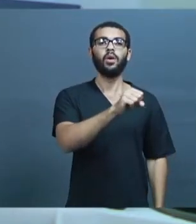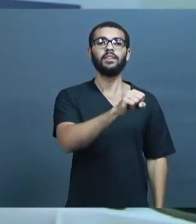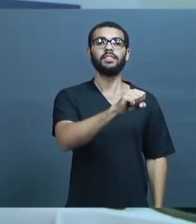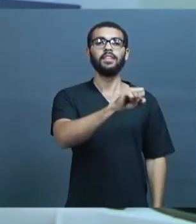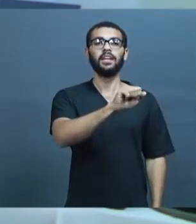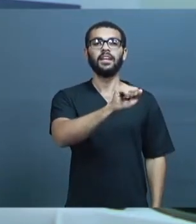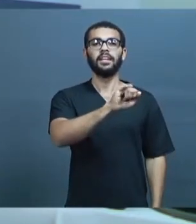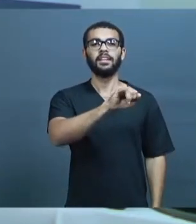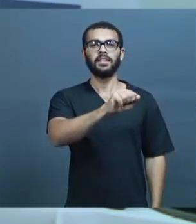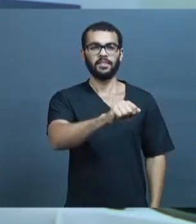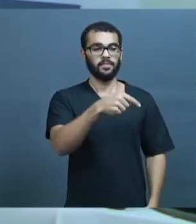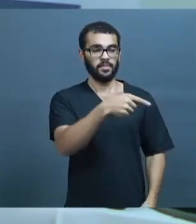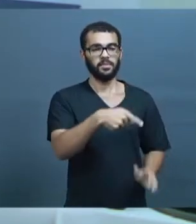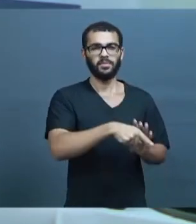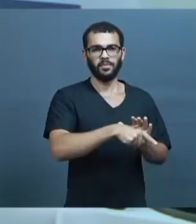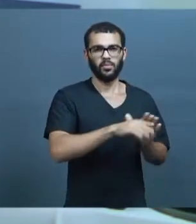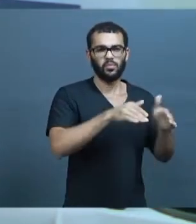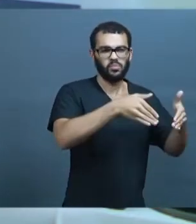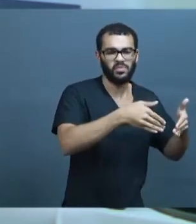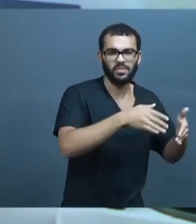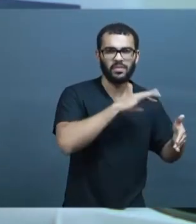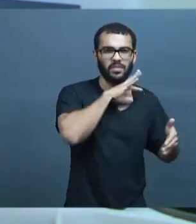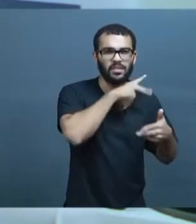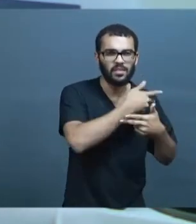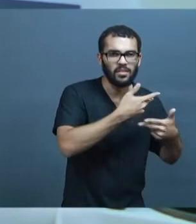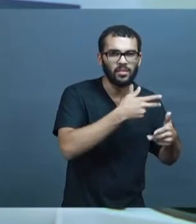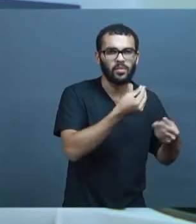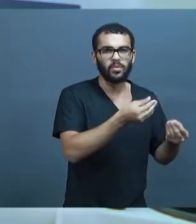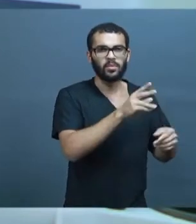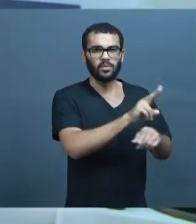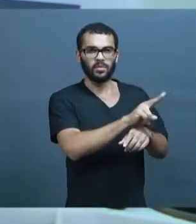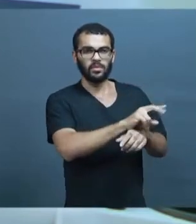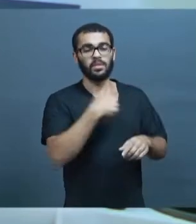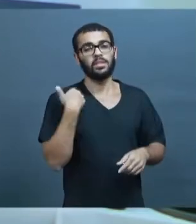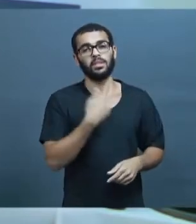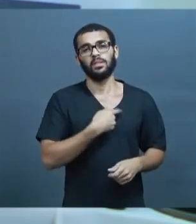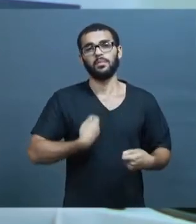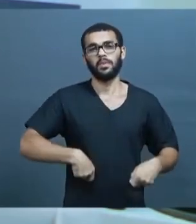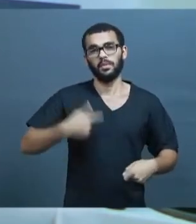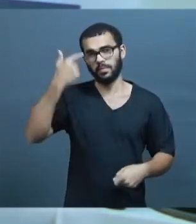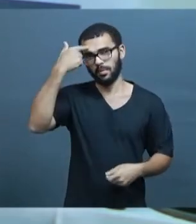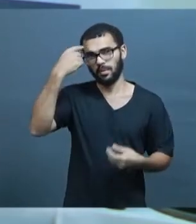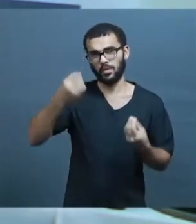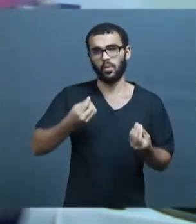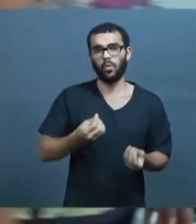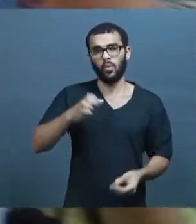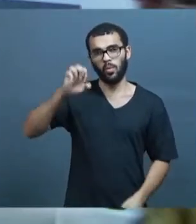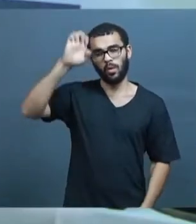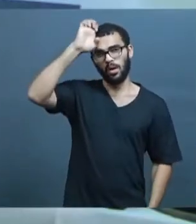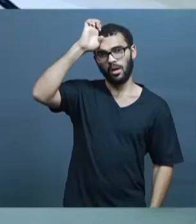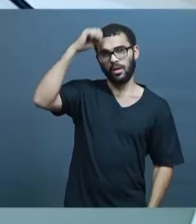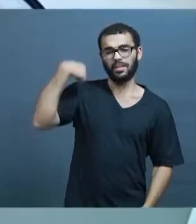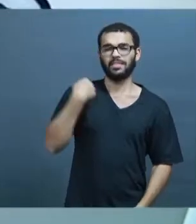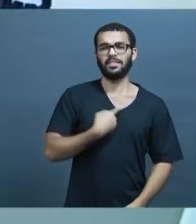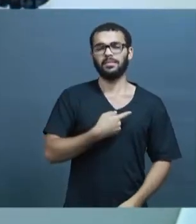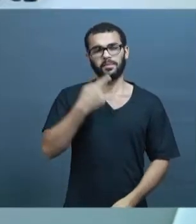Animal. Além de tudo isso, nós temos comissões de ética que nós estamos tentando mudar a cultura do uso de animais.